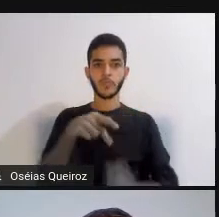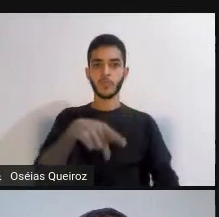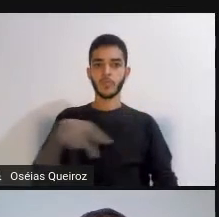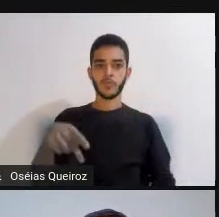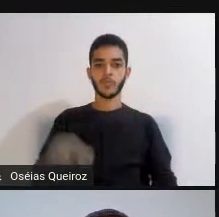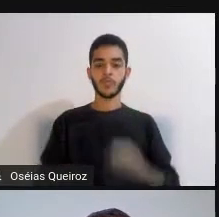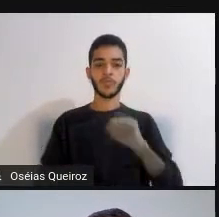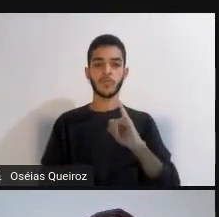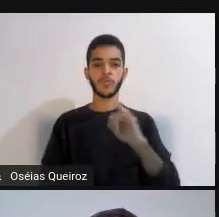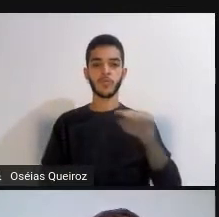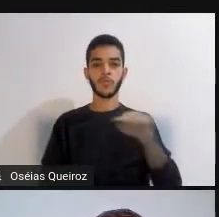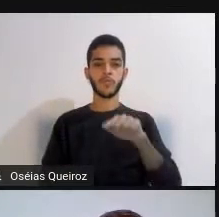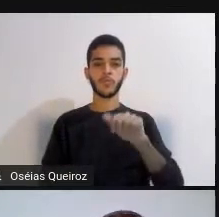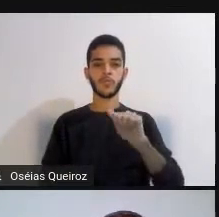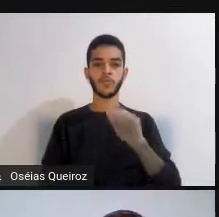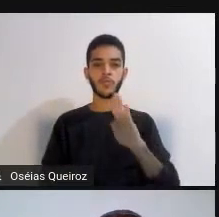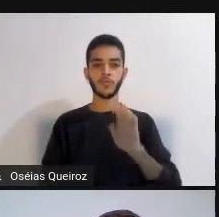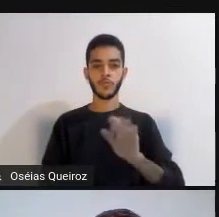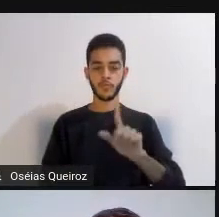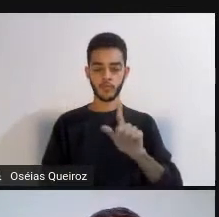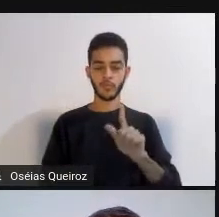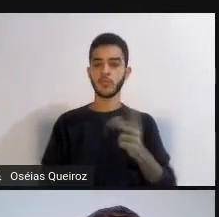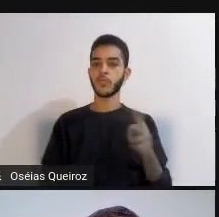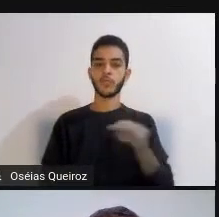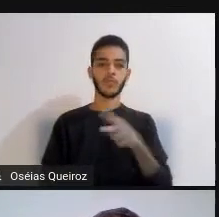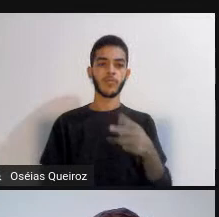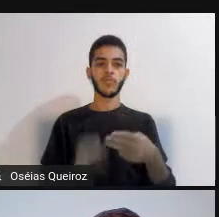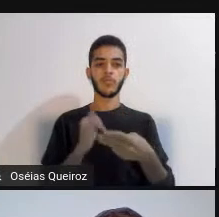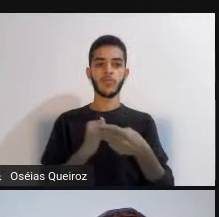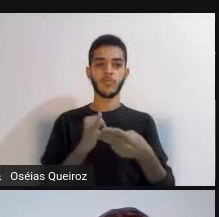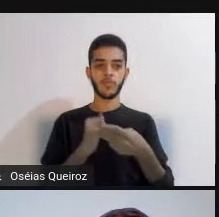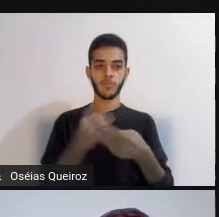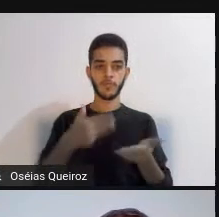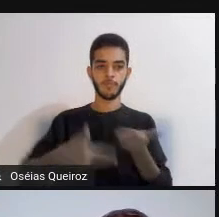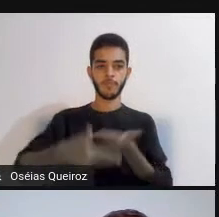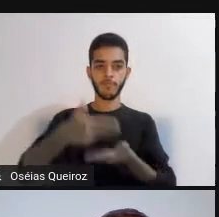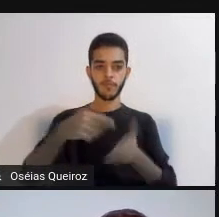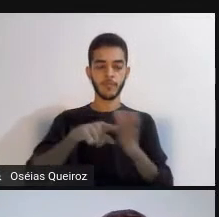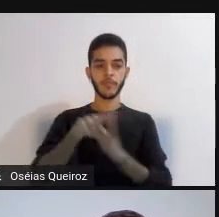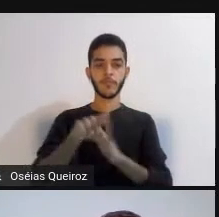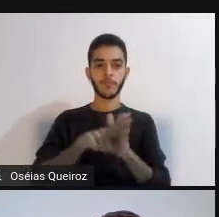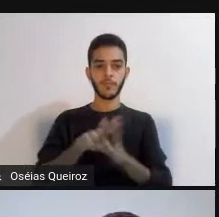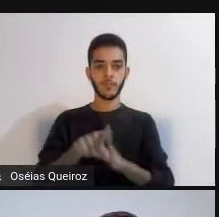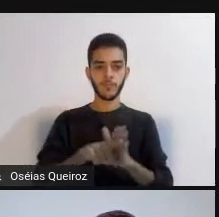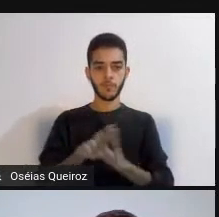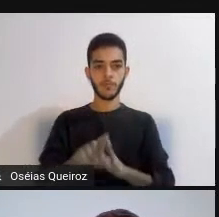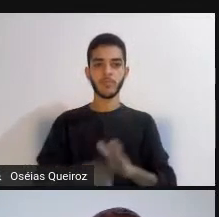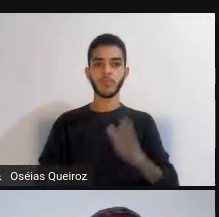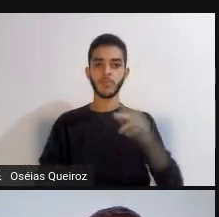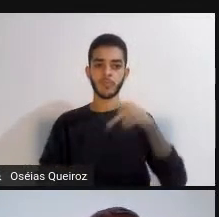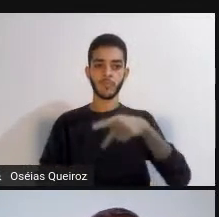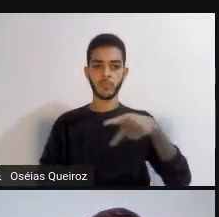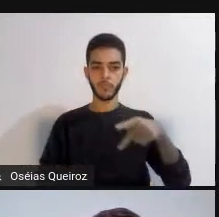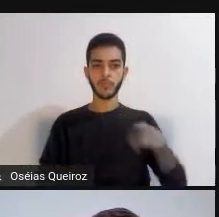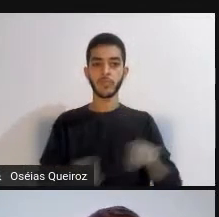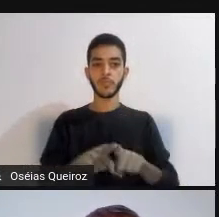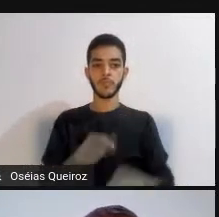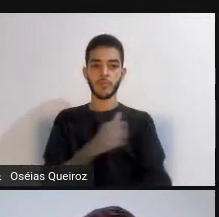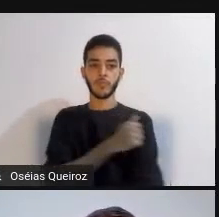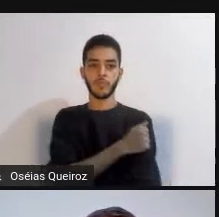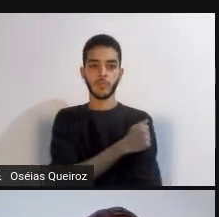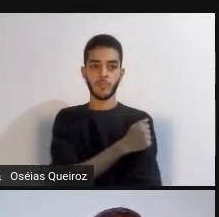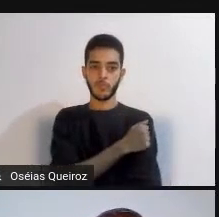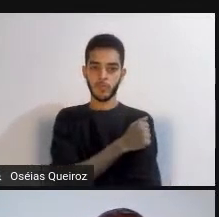professor Rafael, que também são do IFMA. Nós colaboramos nas pesquisas, e ela foi desenvolvida principalmente por uma aluna minha de